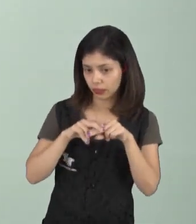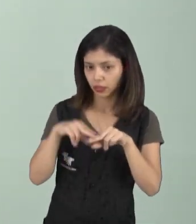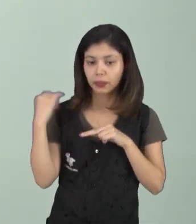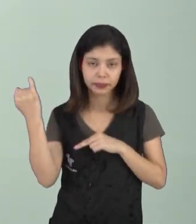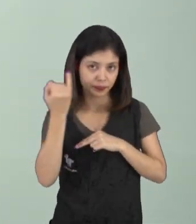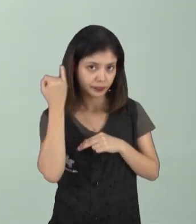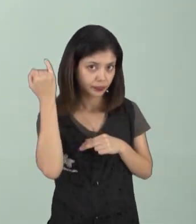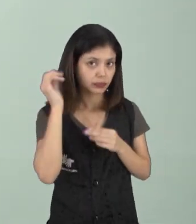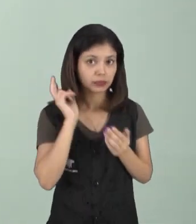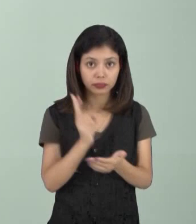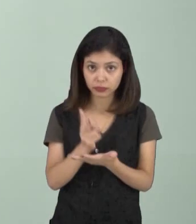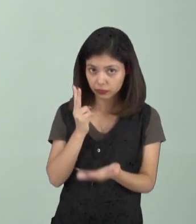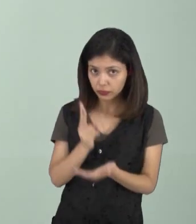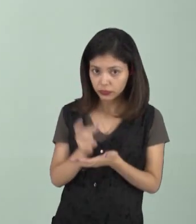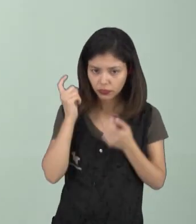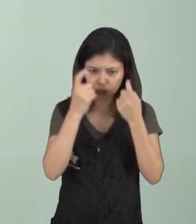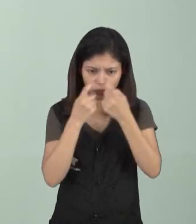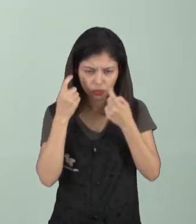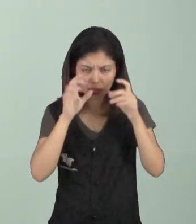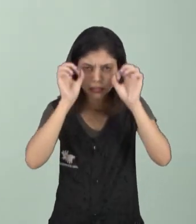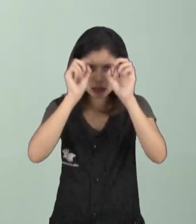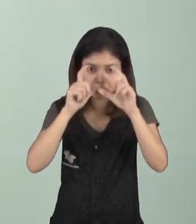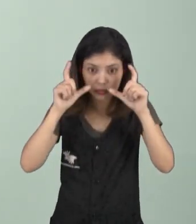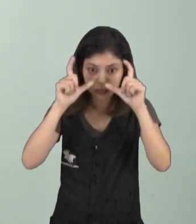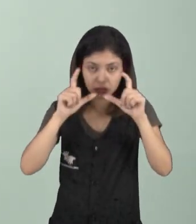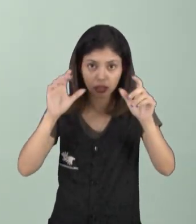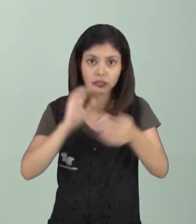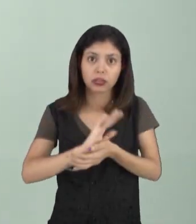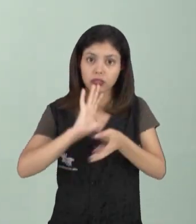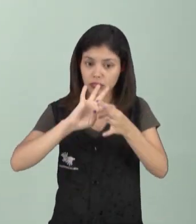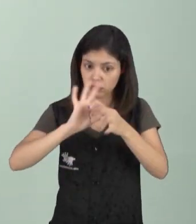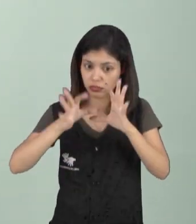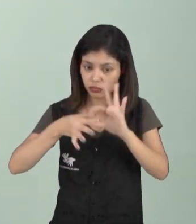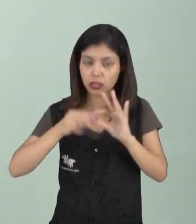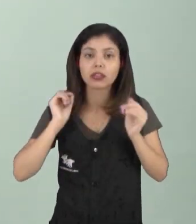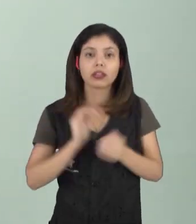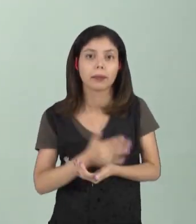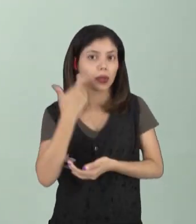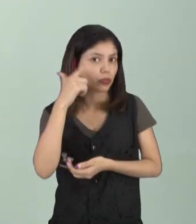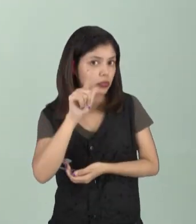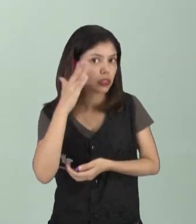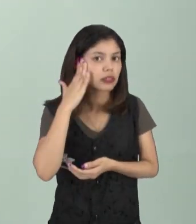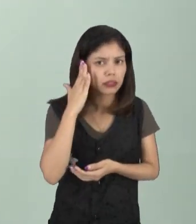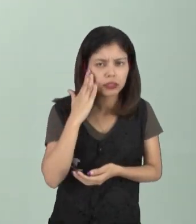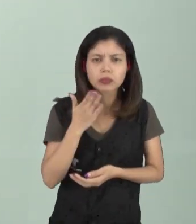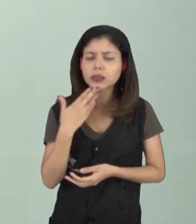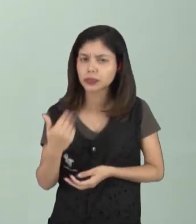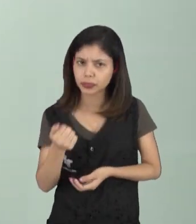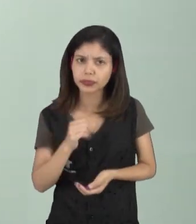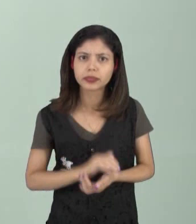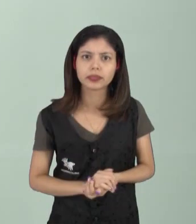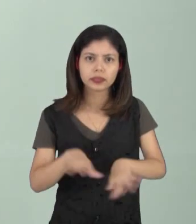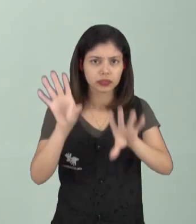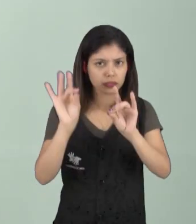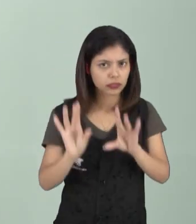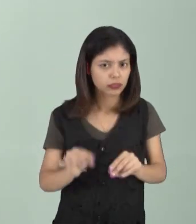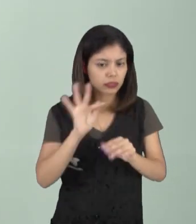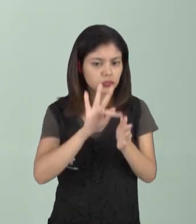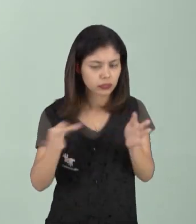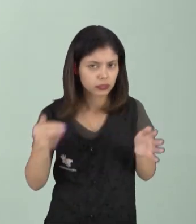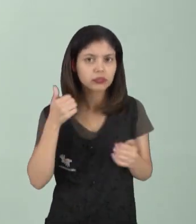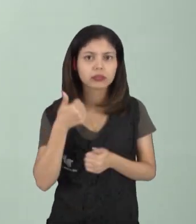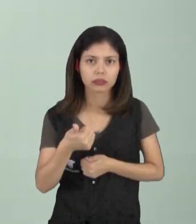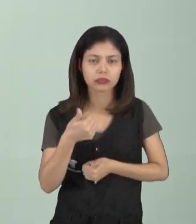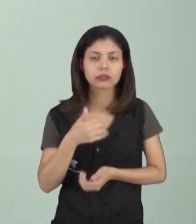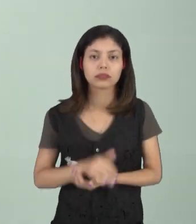que é importante a gente sempre estar ligado ali dentro do contexto para conseguir compreender essa função,